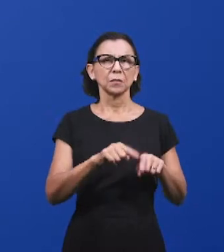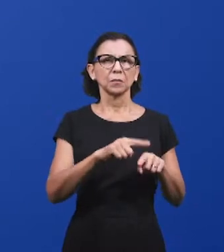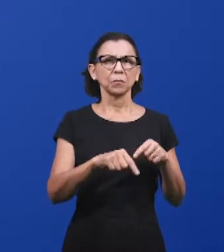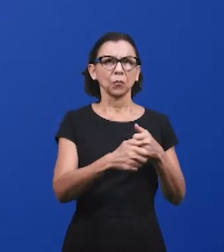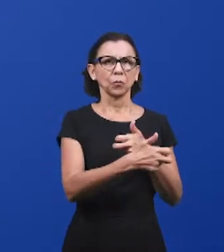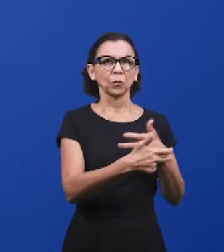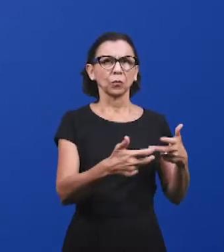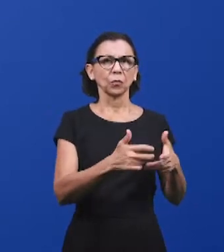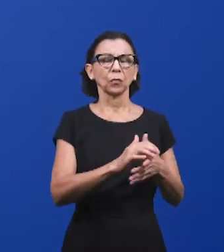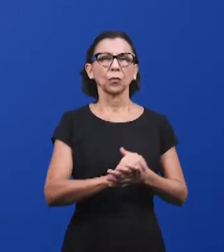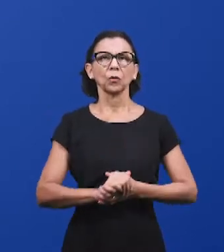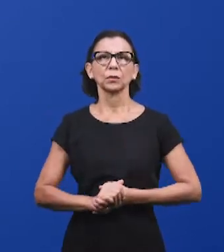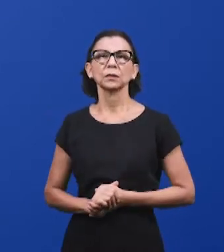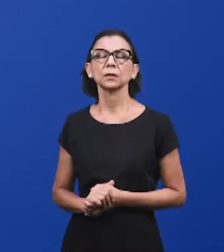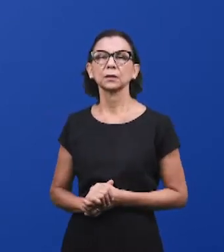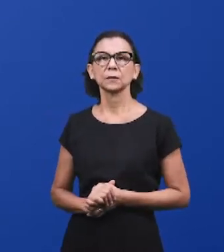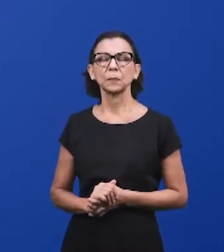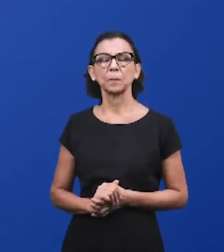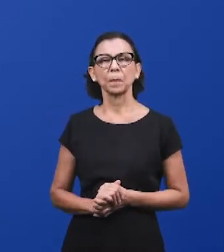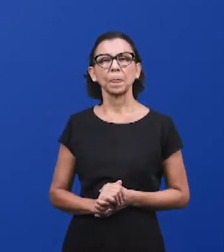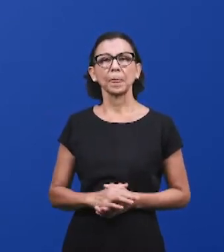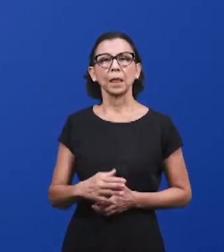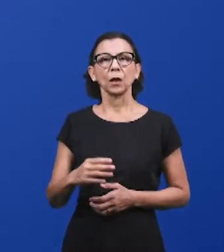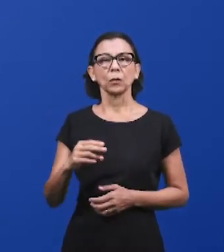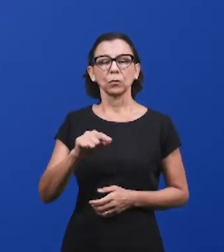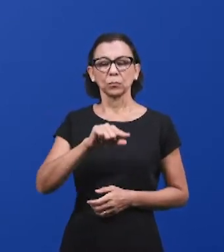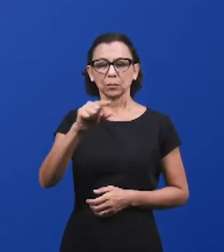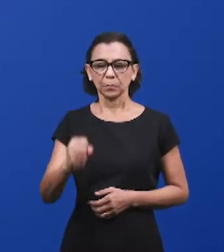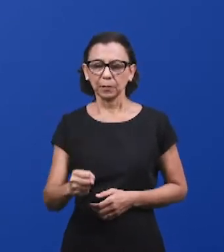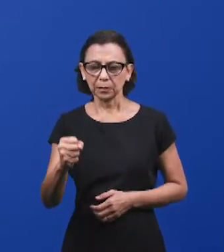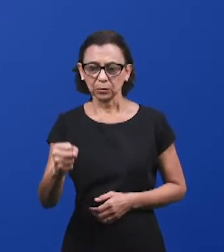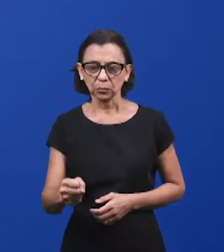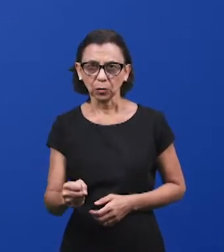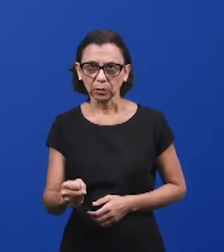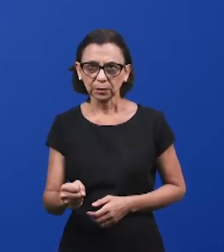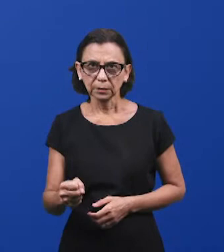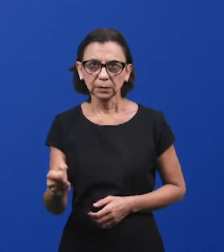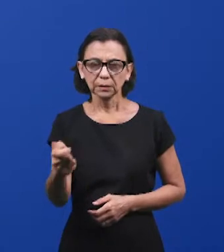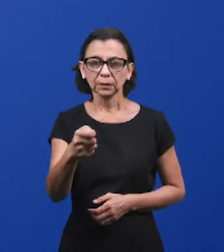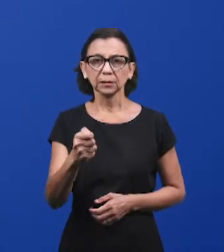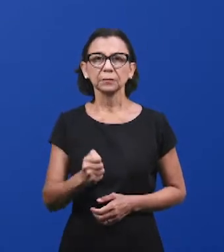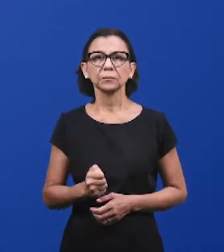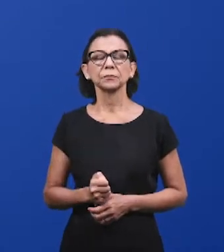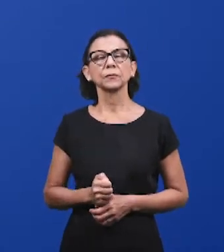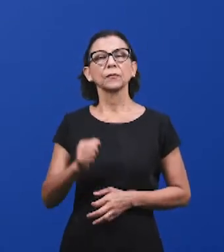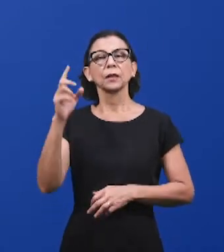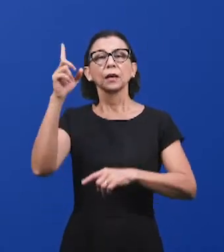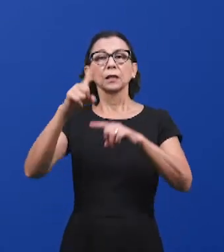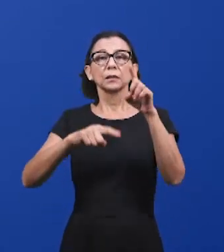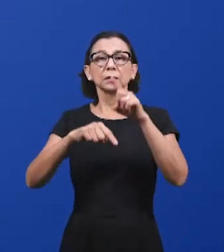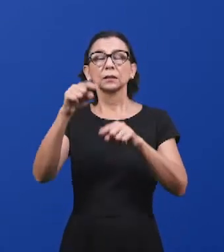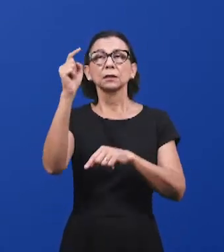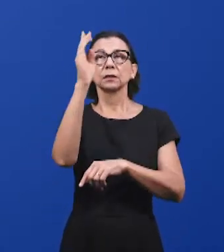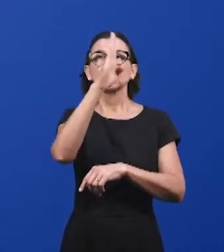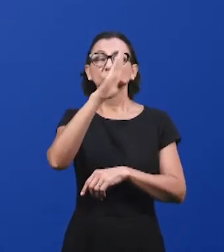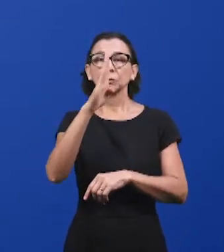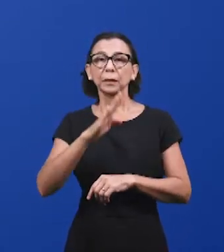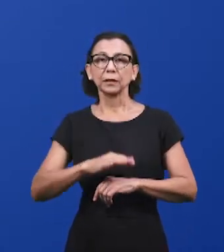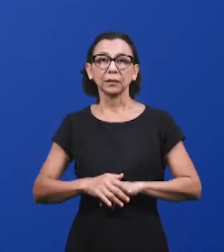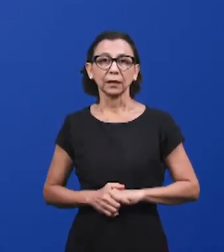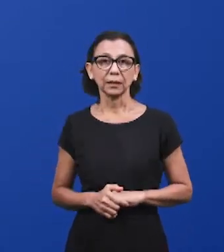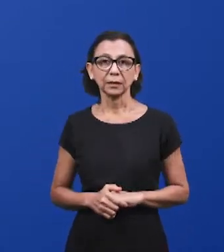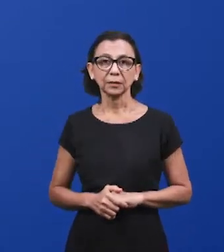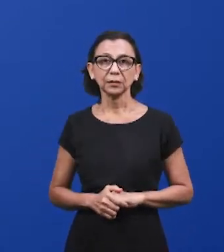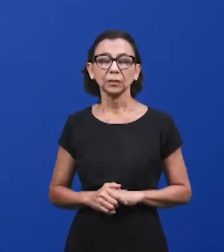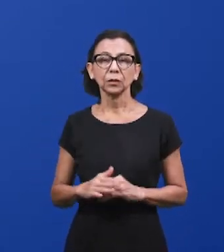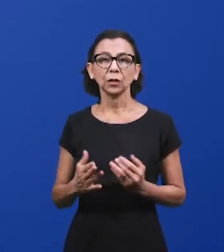Os pastores que estavam no campo. C. A estrela de Belém. D. O coelho